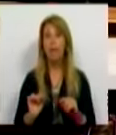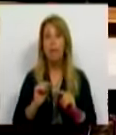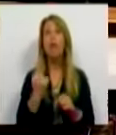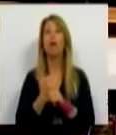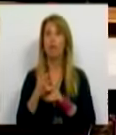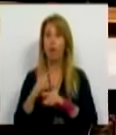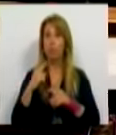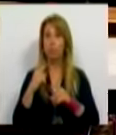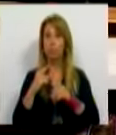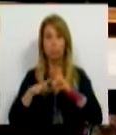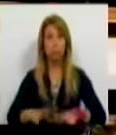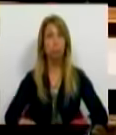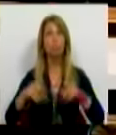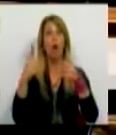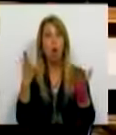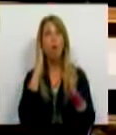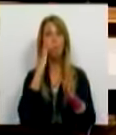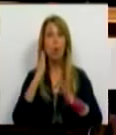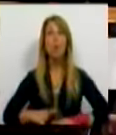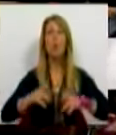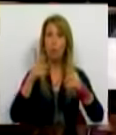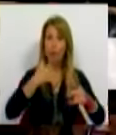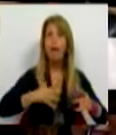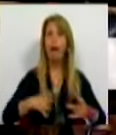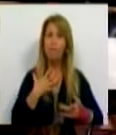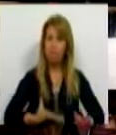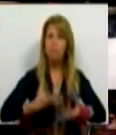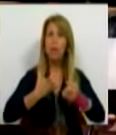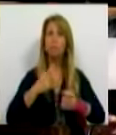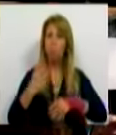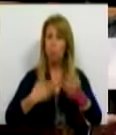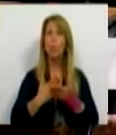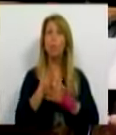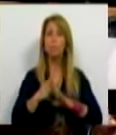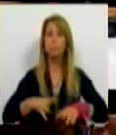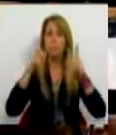estamos a construir e queremos construir. Obrigado. Obrigado.